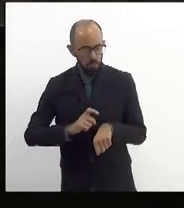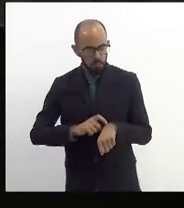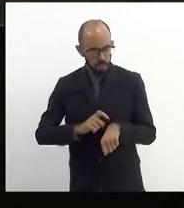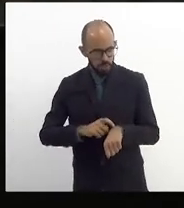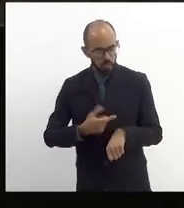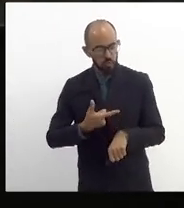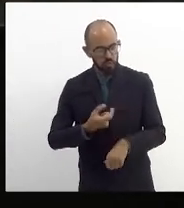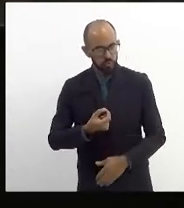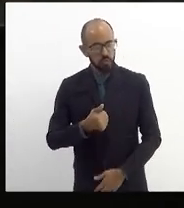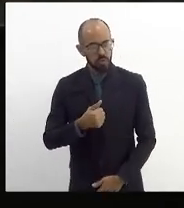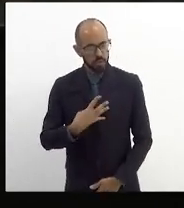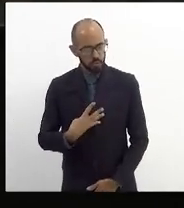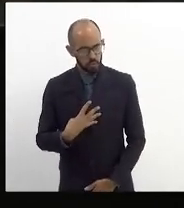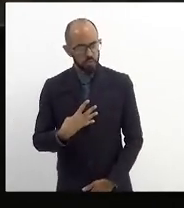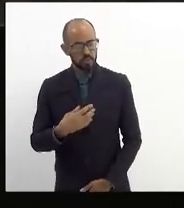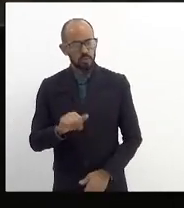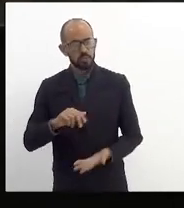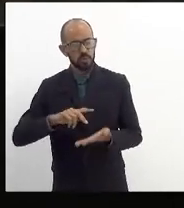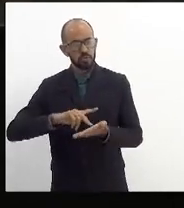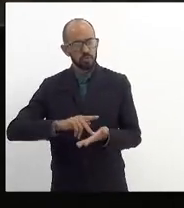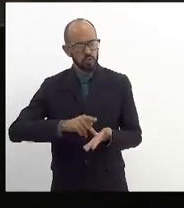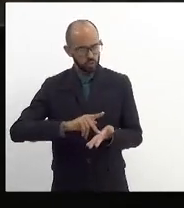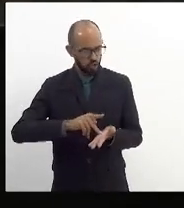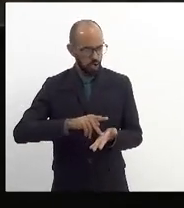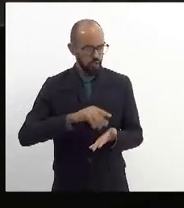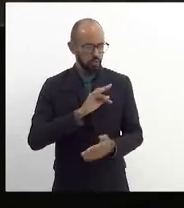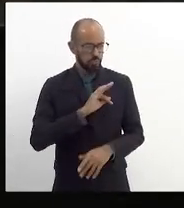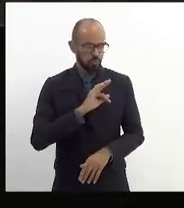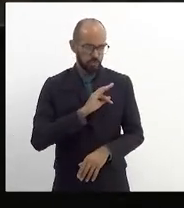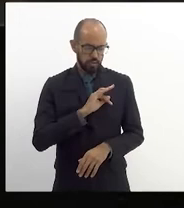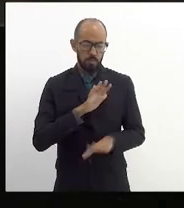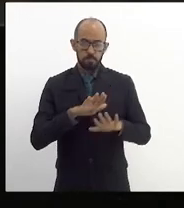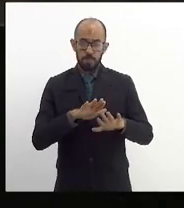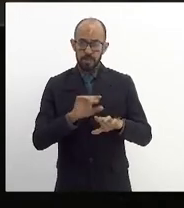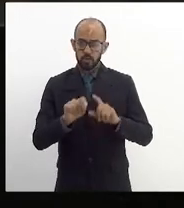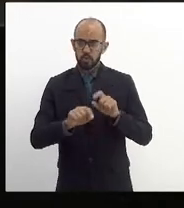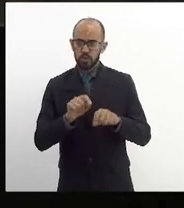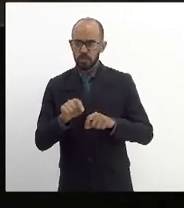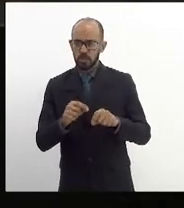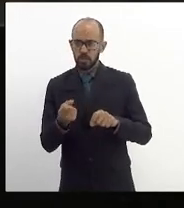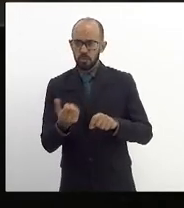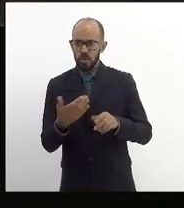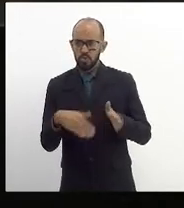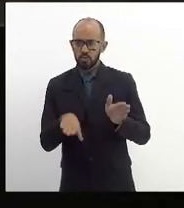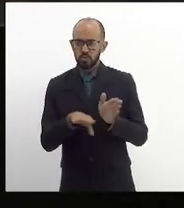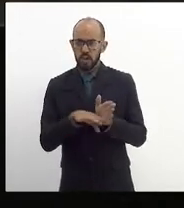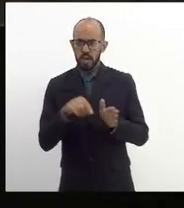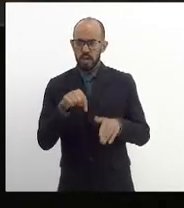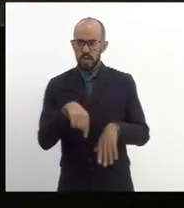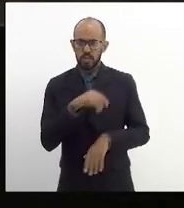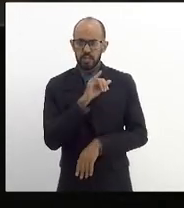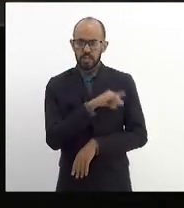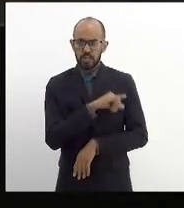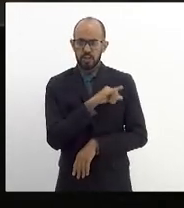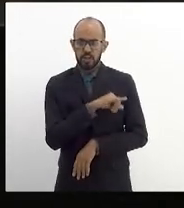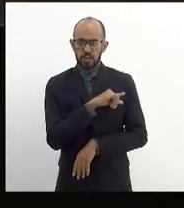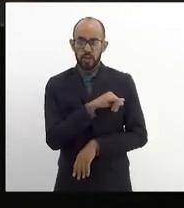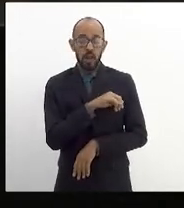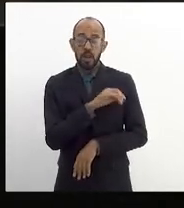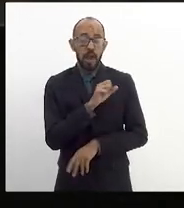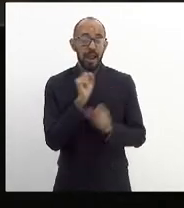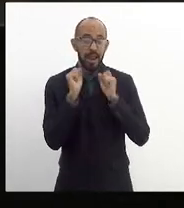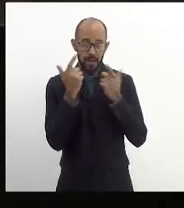tema foi encaminhada pelo sindicato dos policiais cerveja por outro lado quando cheguei aqui a essa casa em